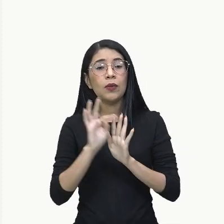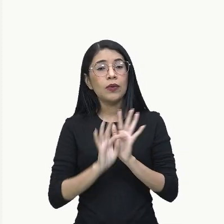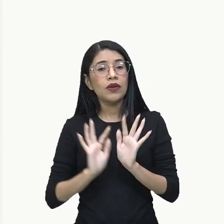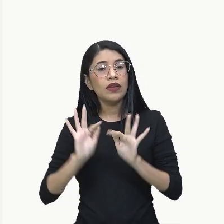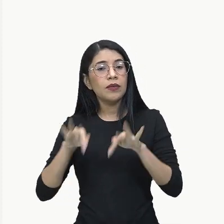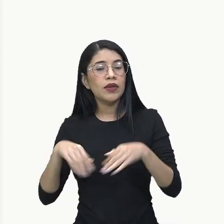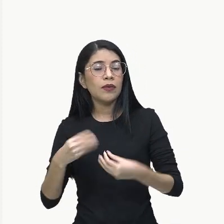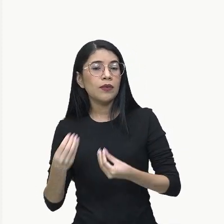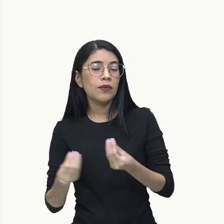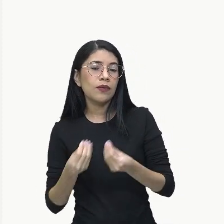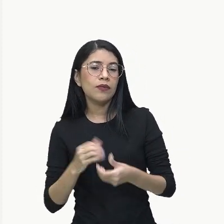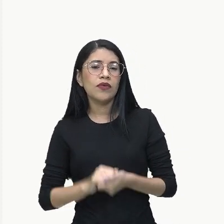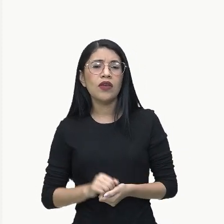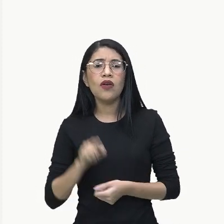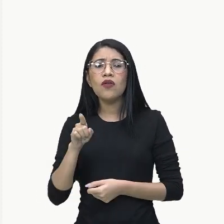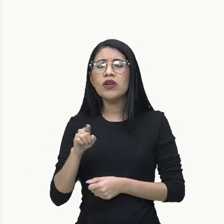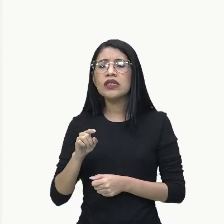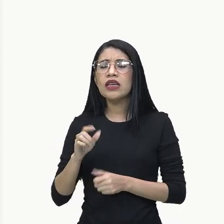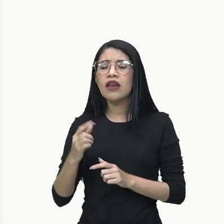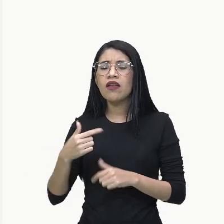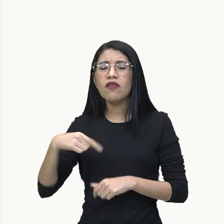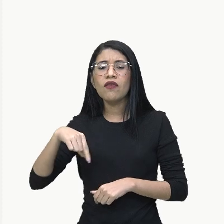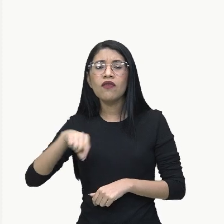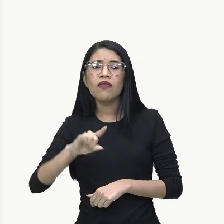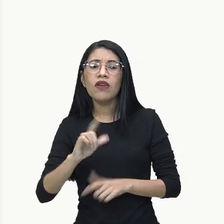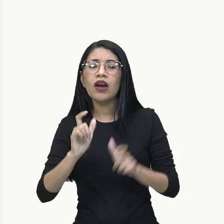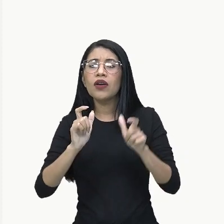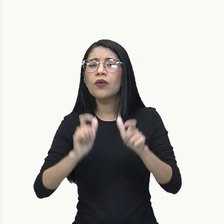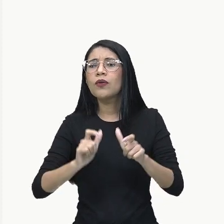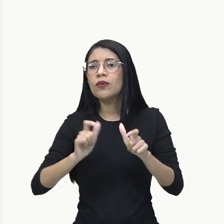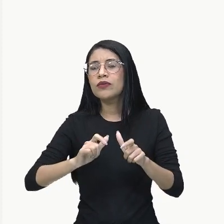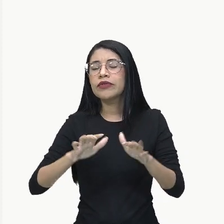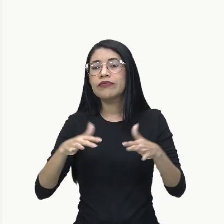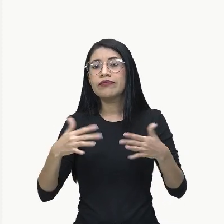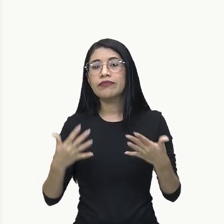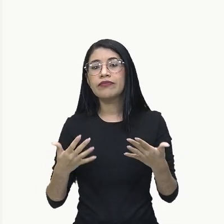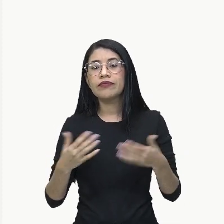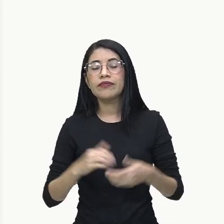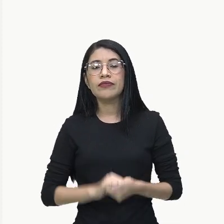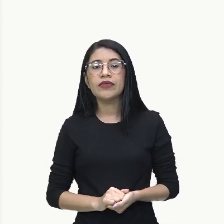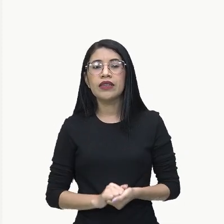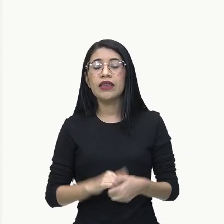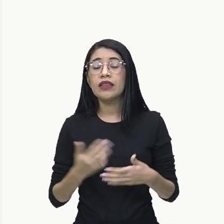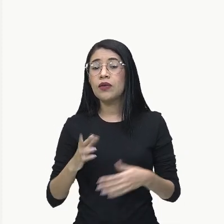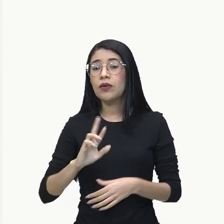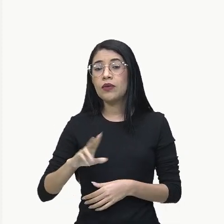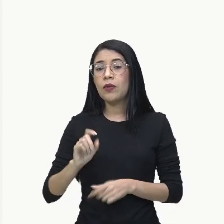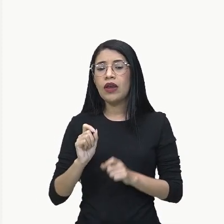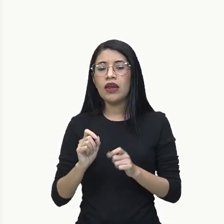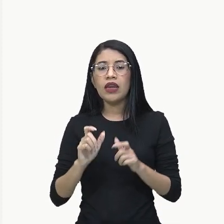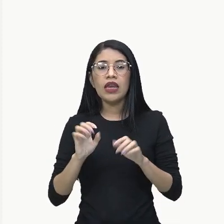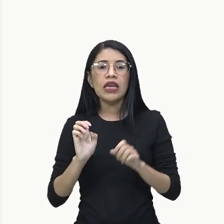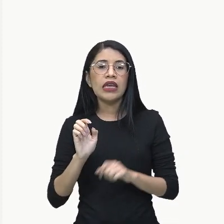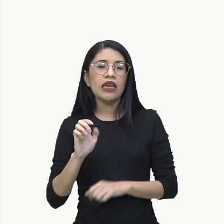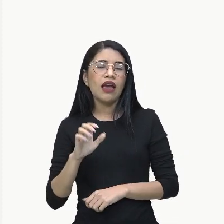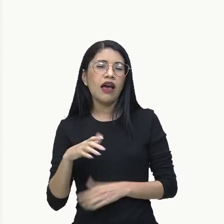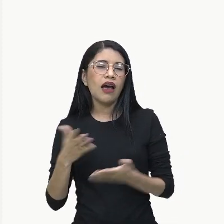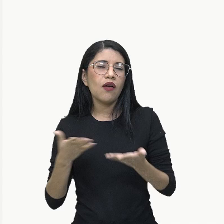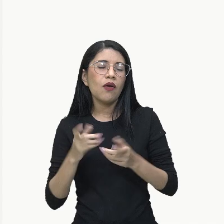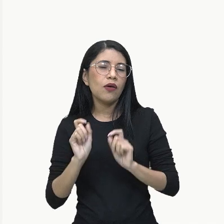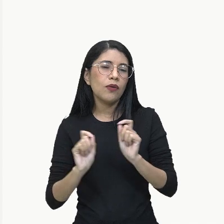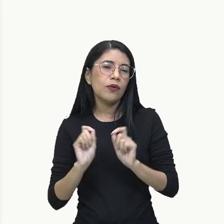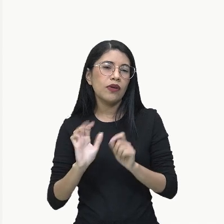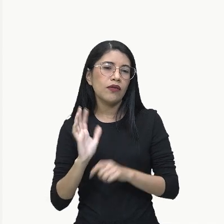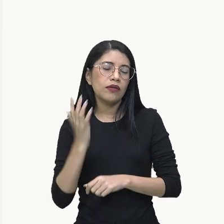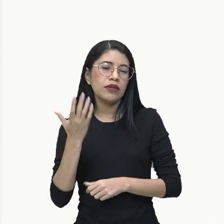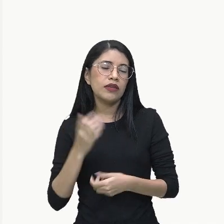questão, você marcha, José, José para onde? Ou seja, não é mais um e agora, é um para